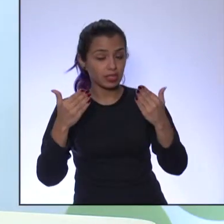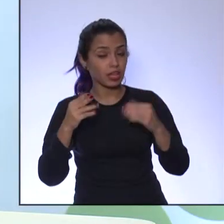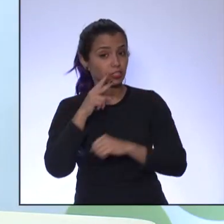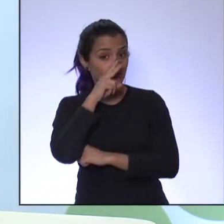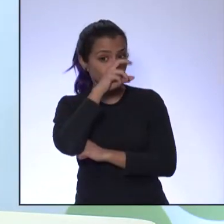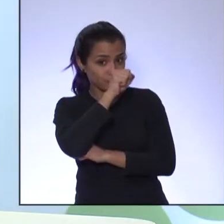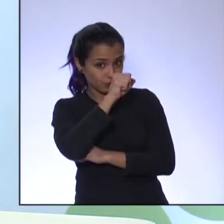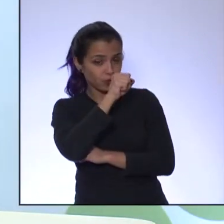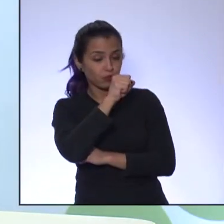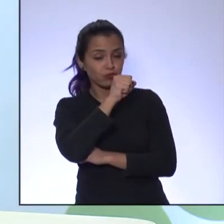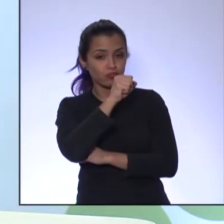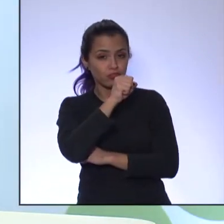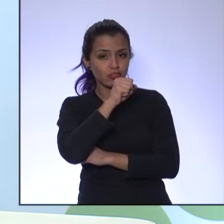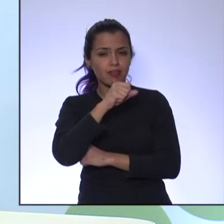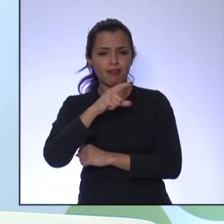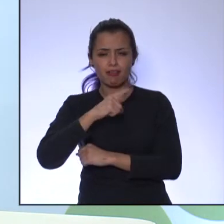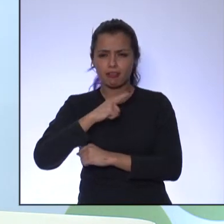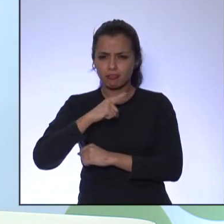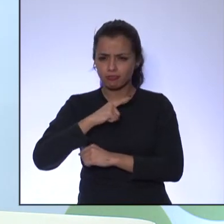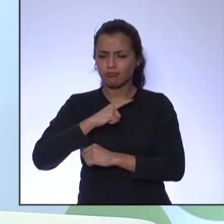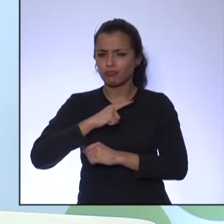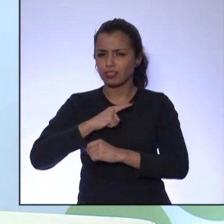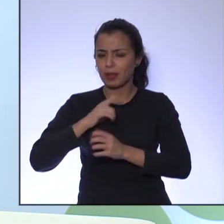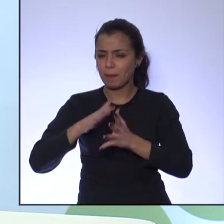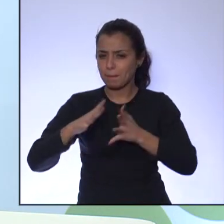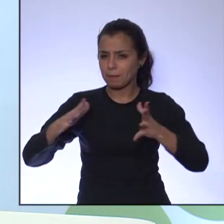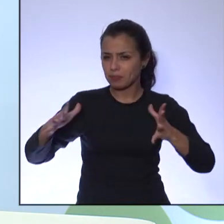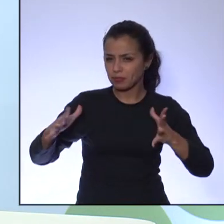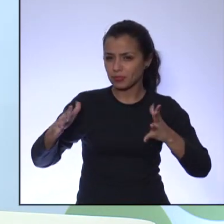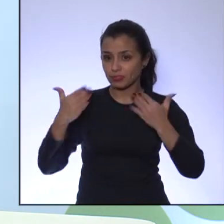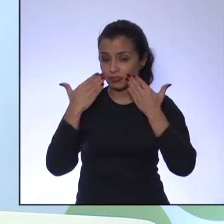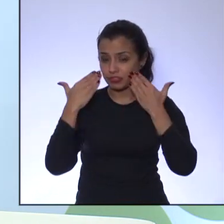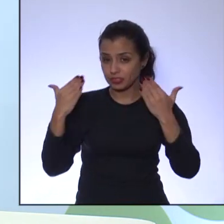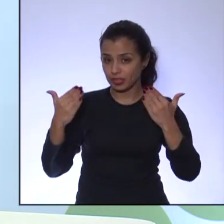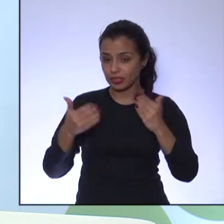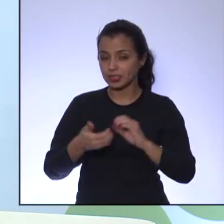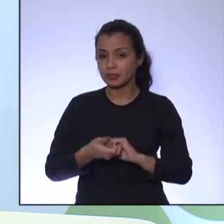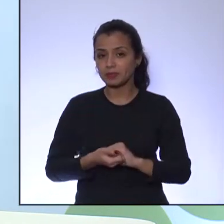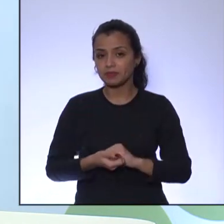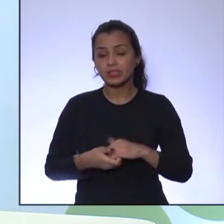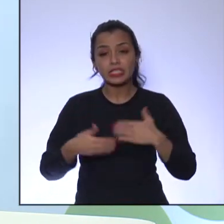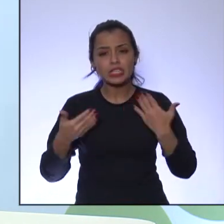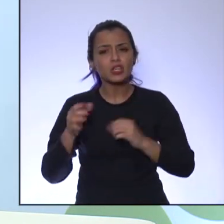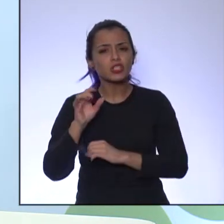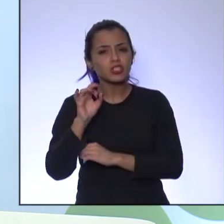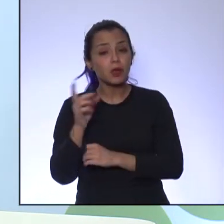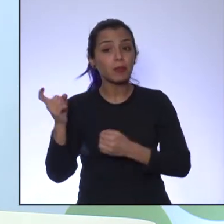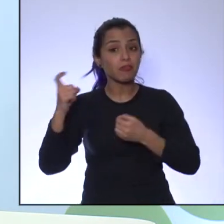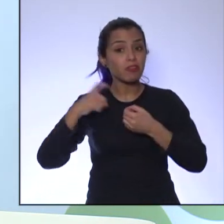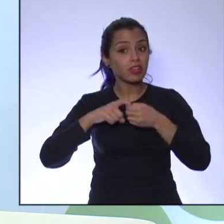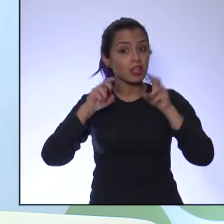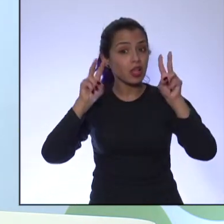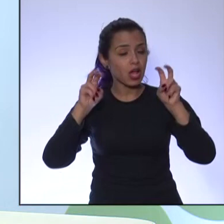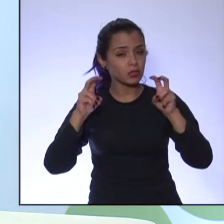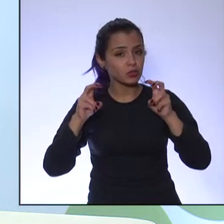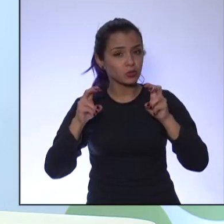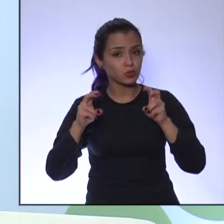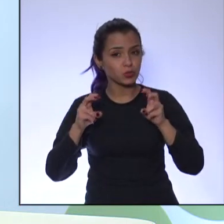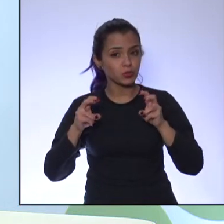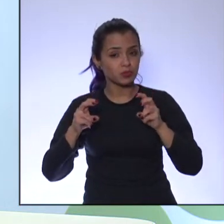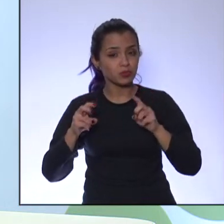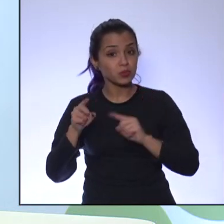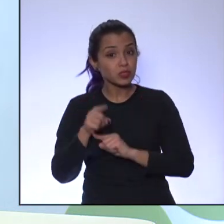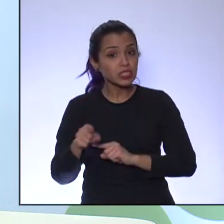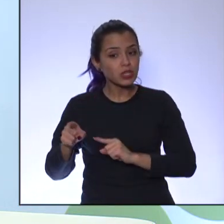cidade portuária, com grande destaque. Então, só para a gente retomar, quais são os ciclos